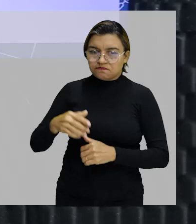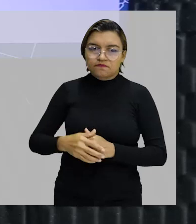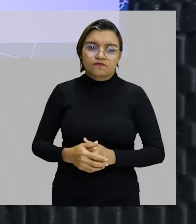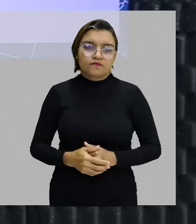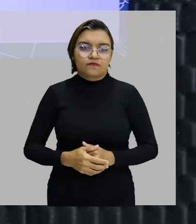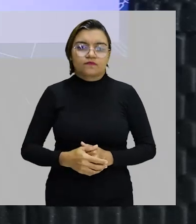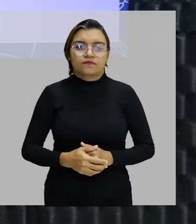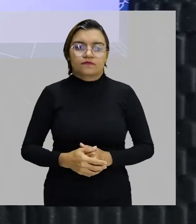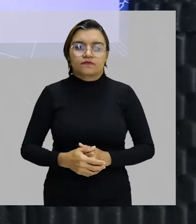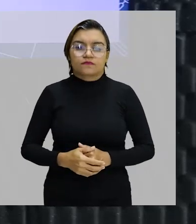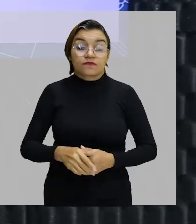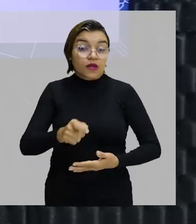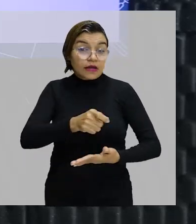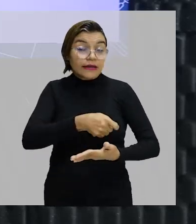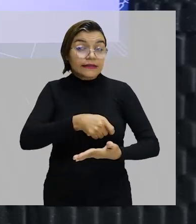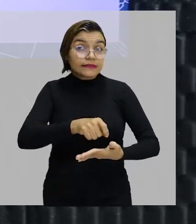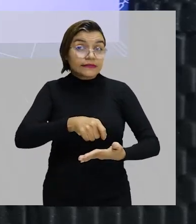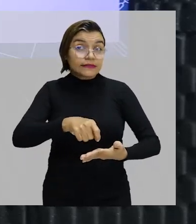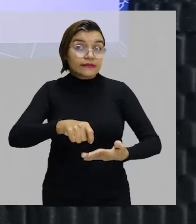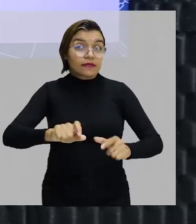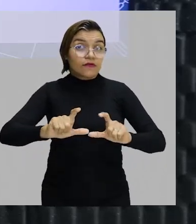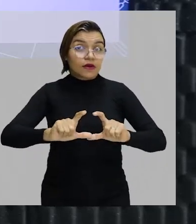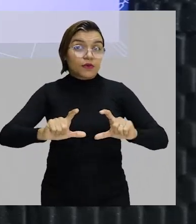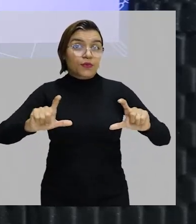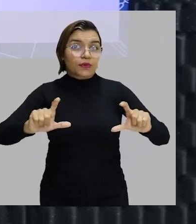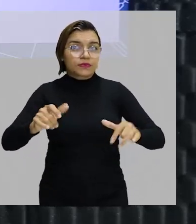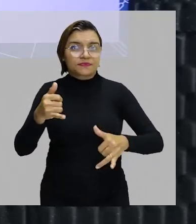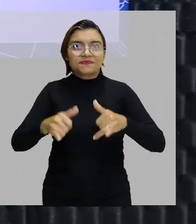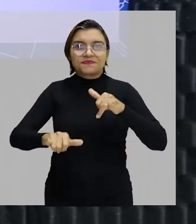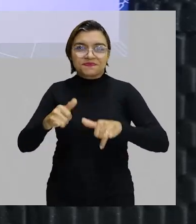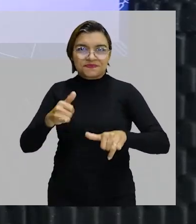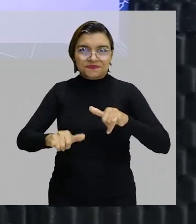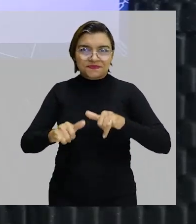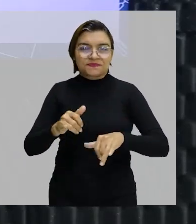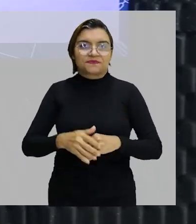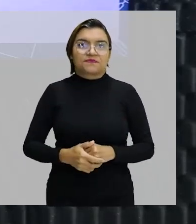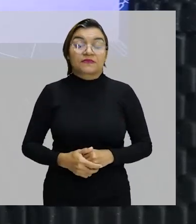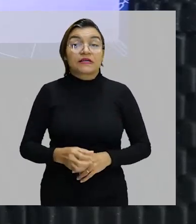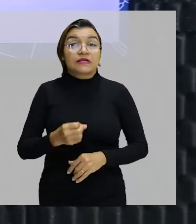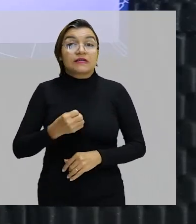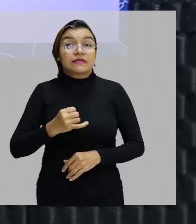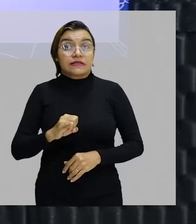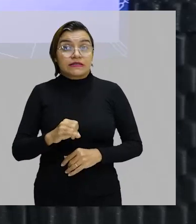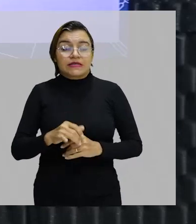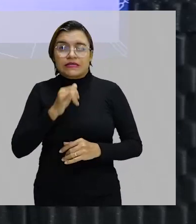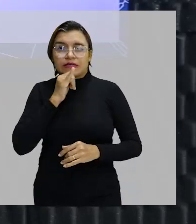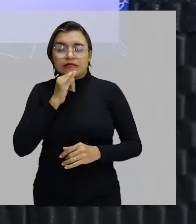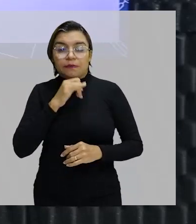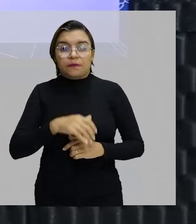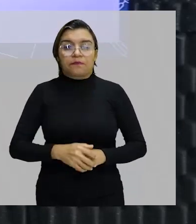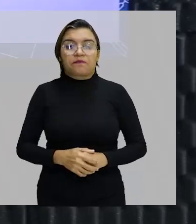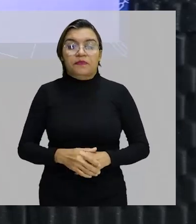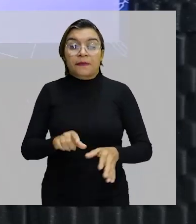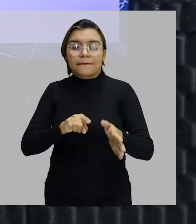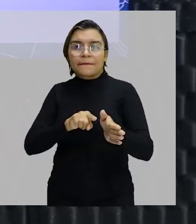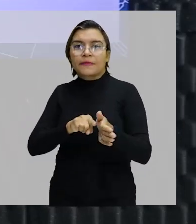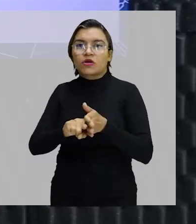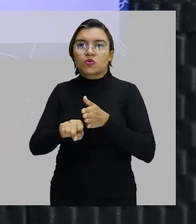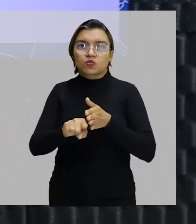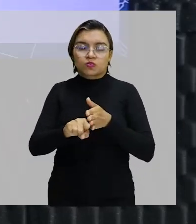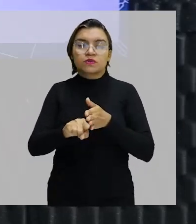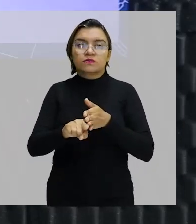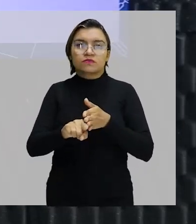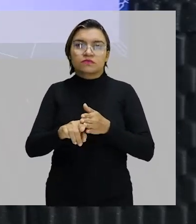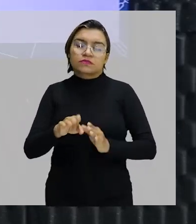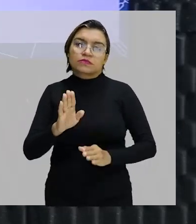Primeiro, escrever a equação química. Então, se a questão